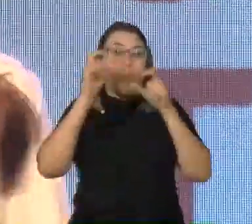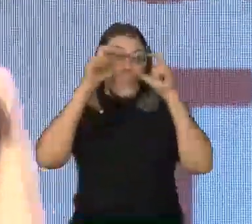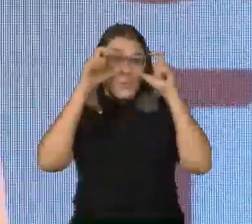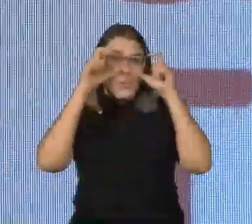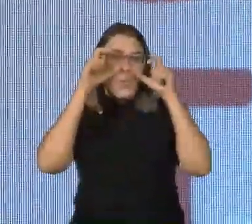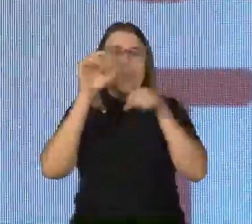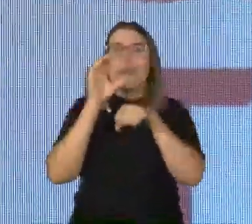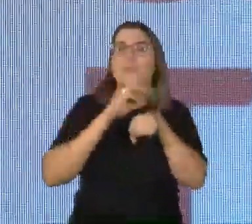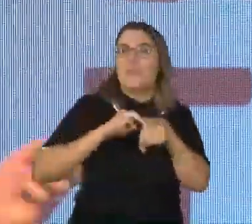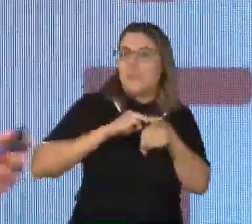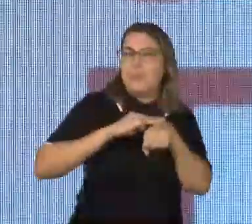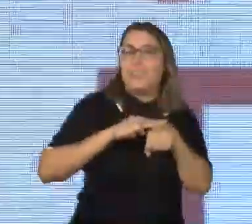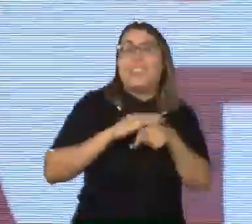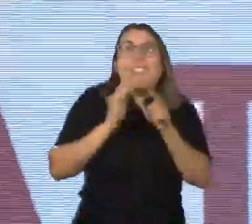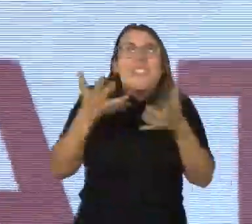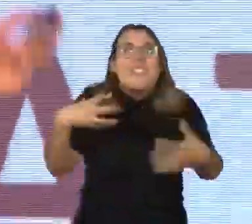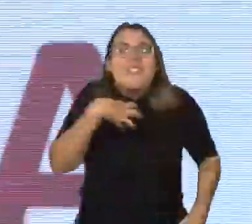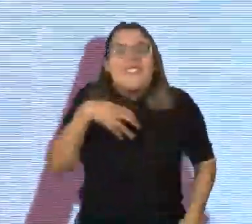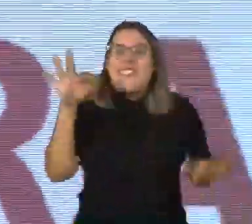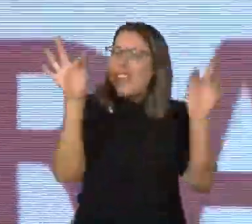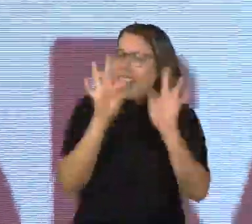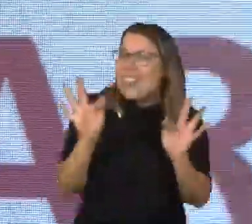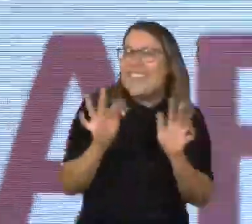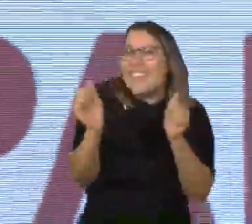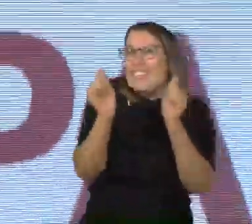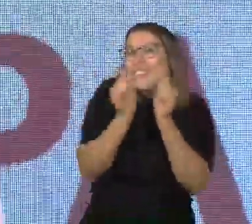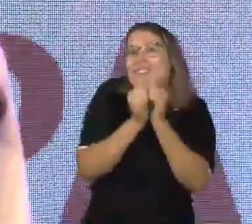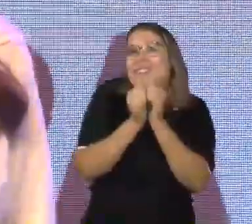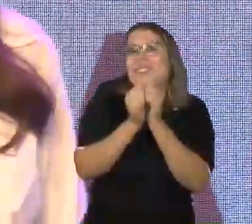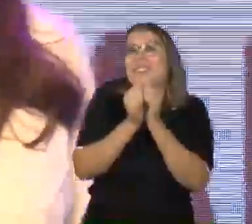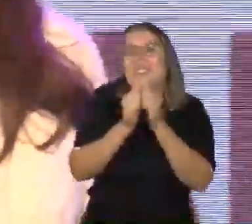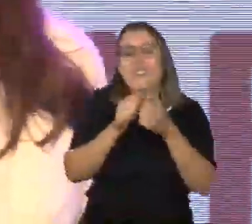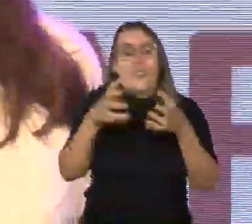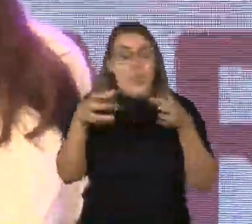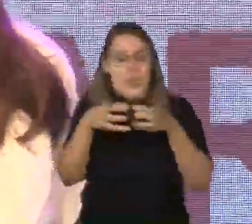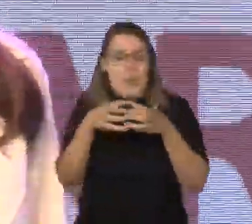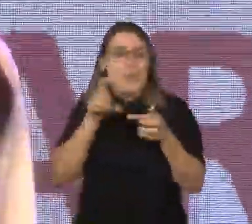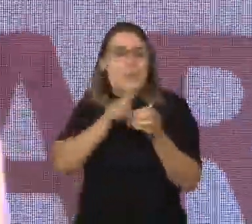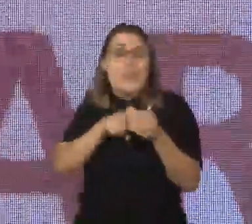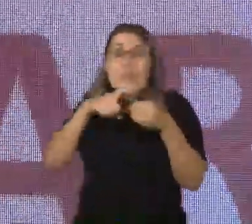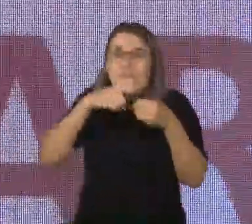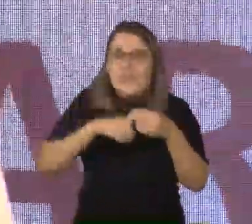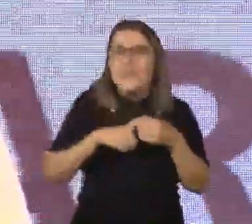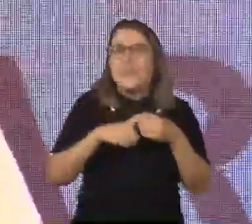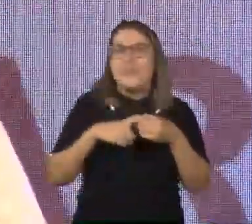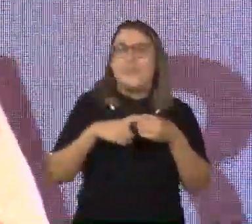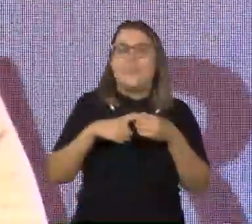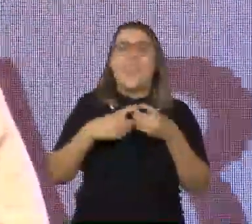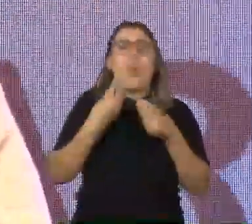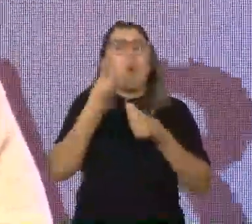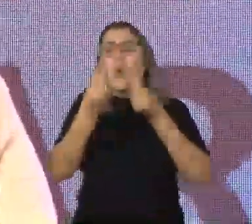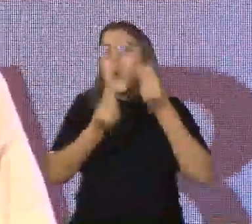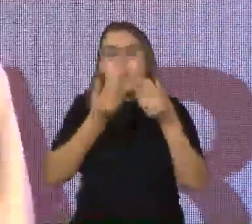eu estou muito feliz de estar aqui hoje representando a Turma do Giló e contando um pouquinho para vocês sobre